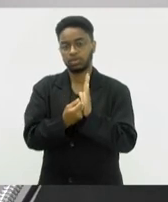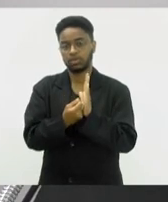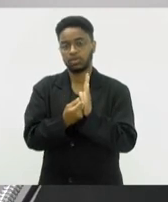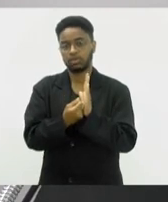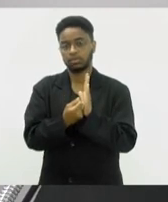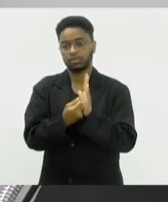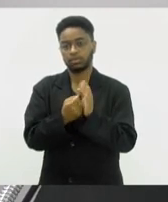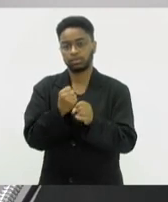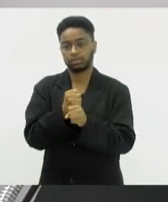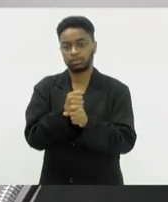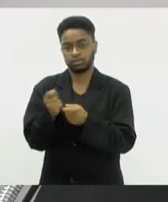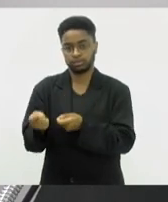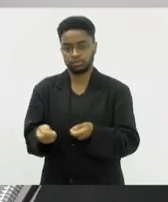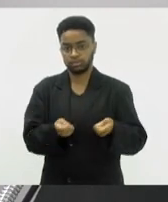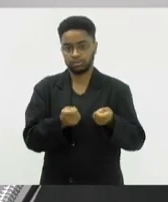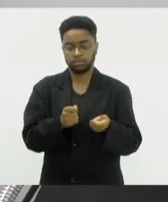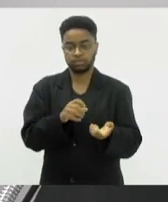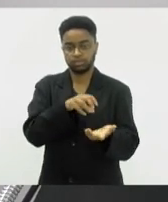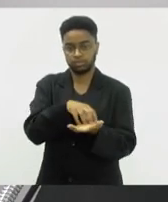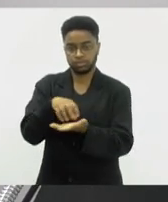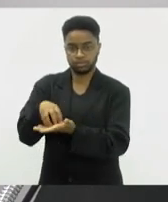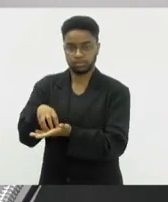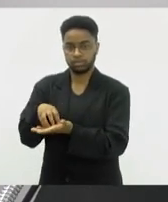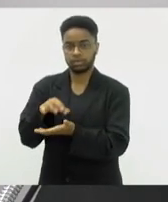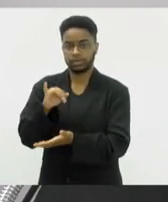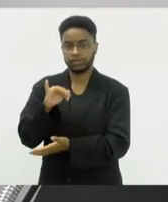Fundo Estadual de Saúde, FES.